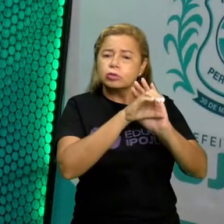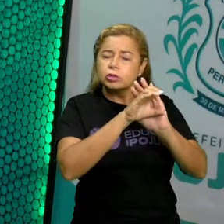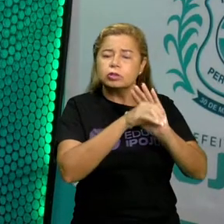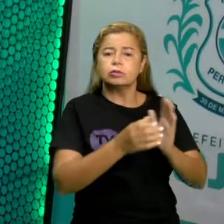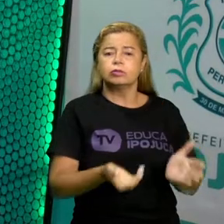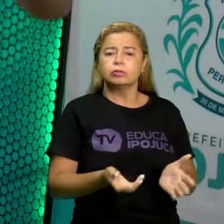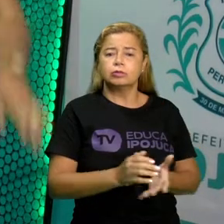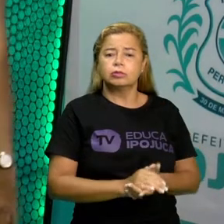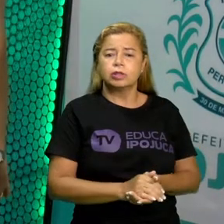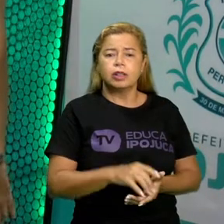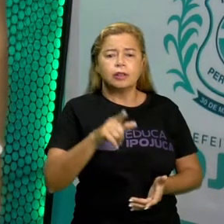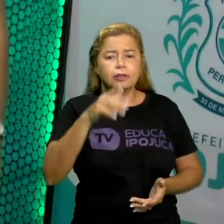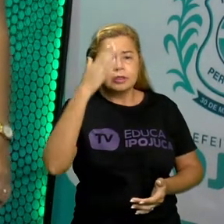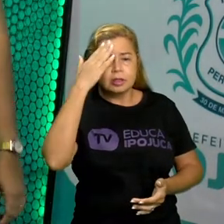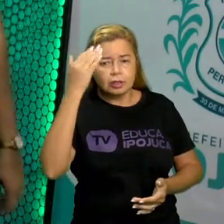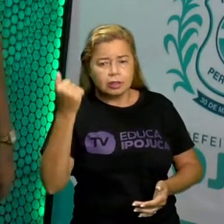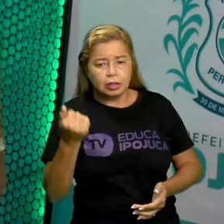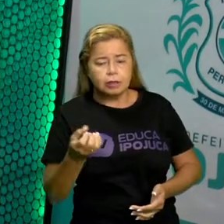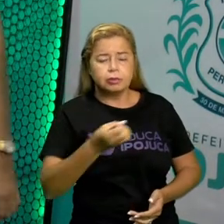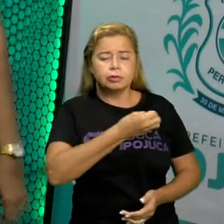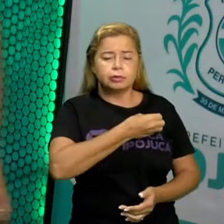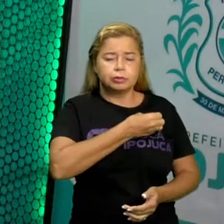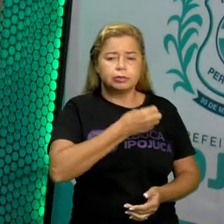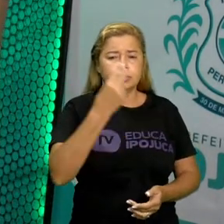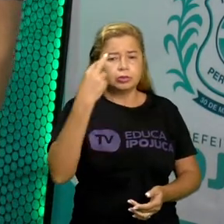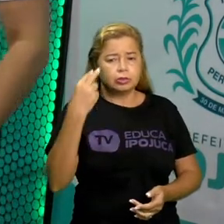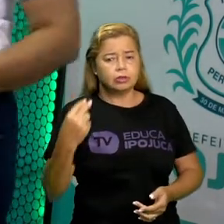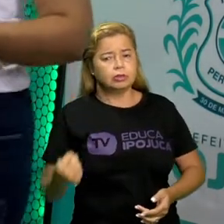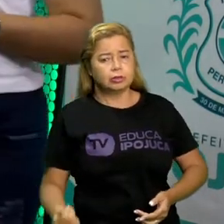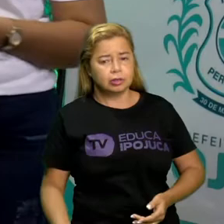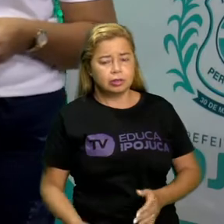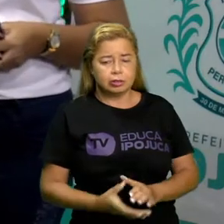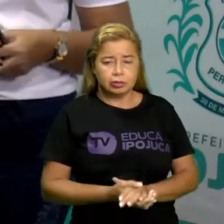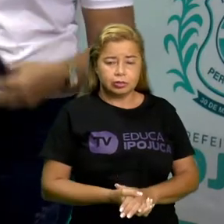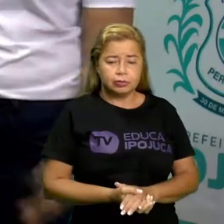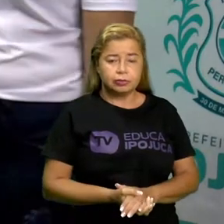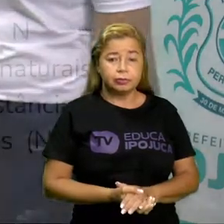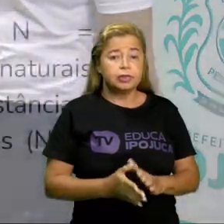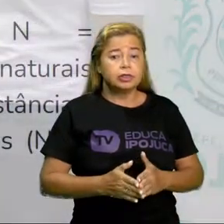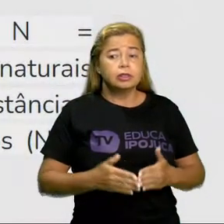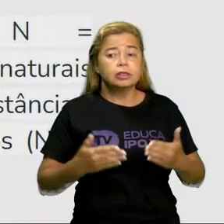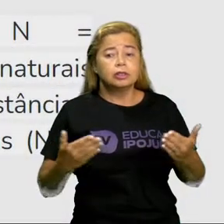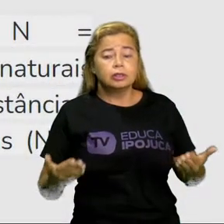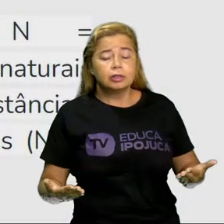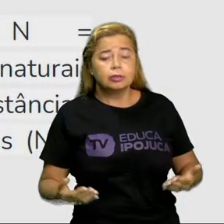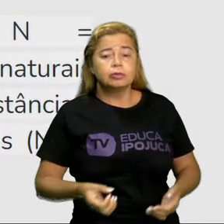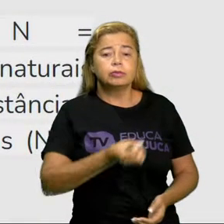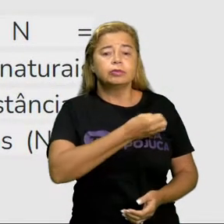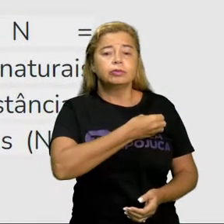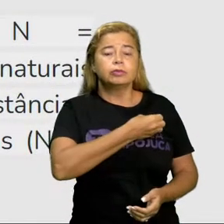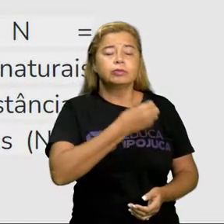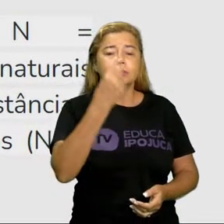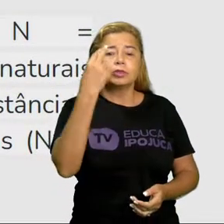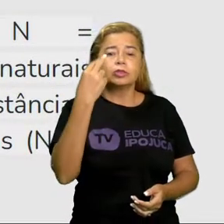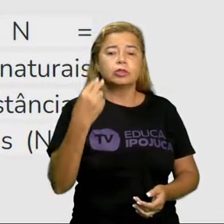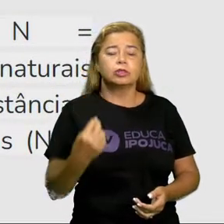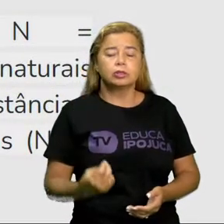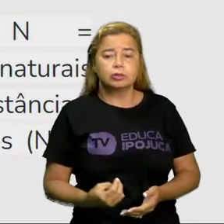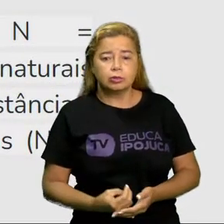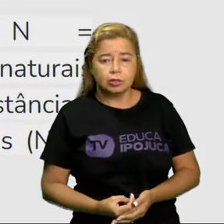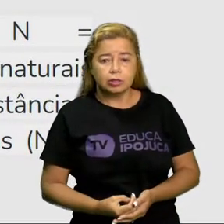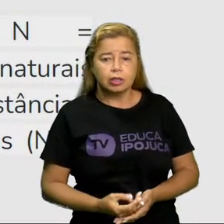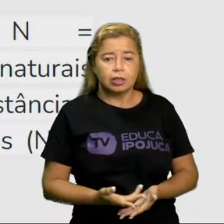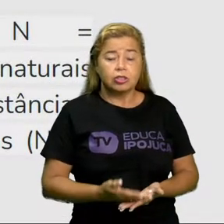naturais. Vamos lá? Vê só. Números naturais, eles são os números que são